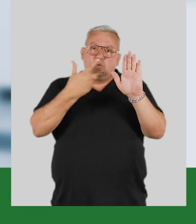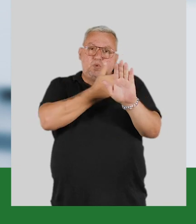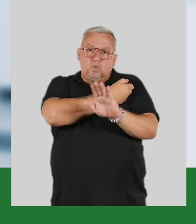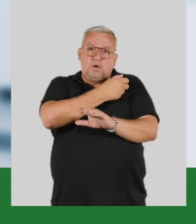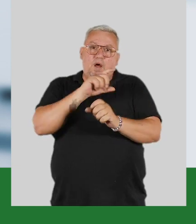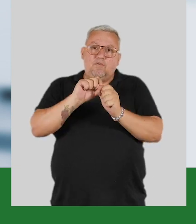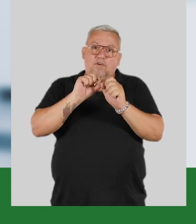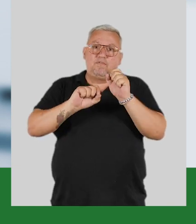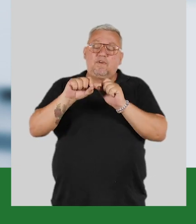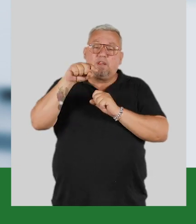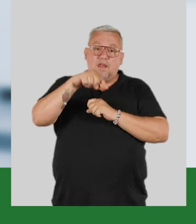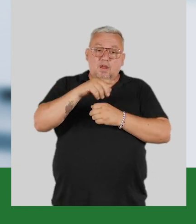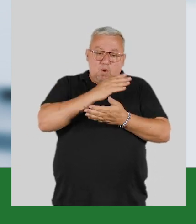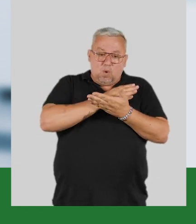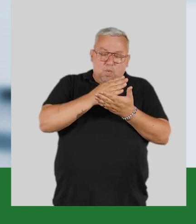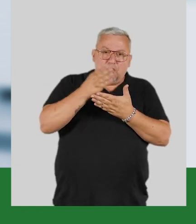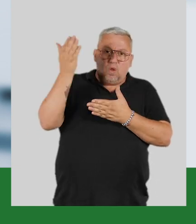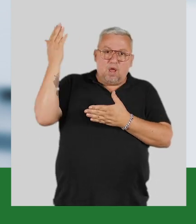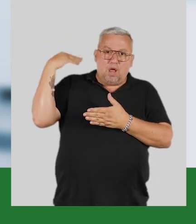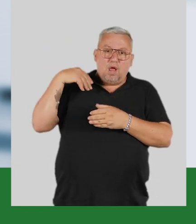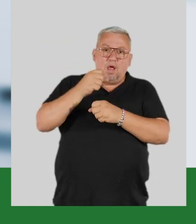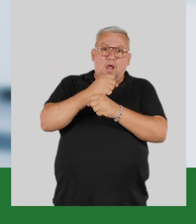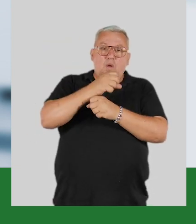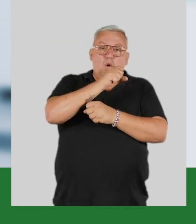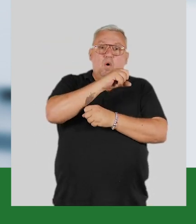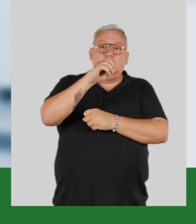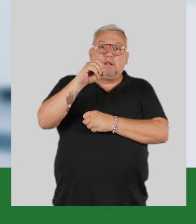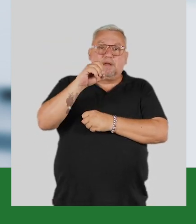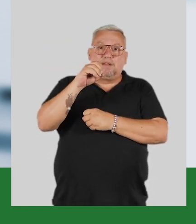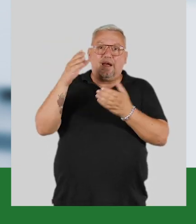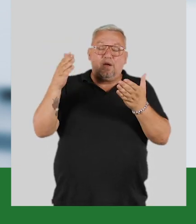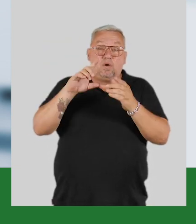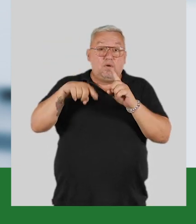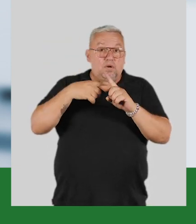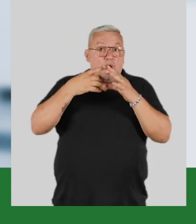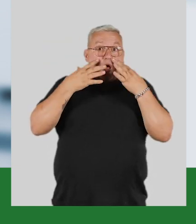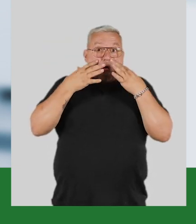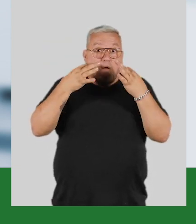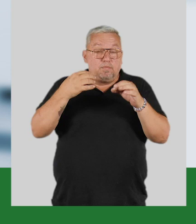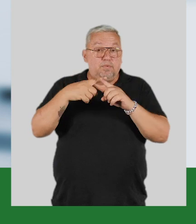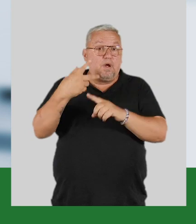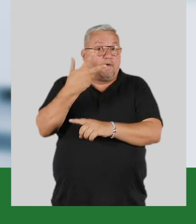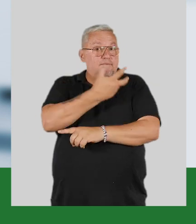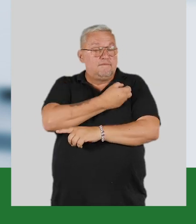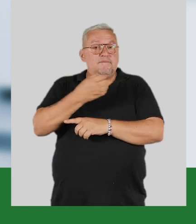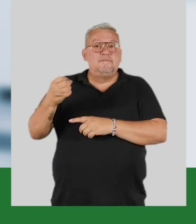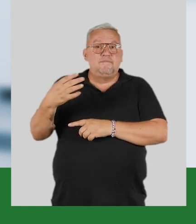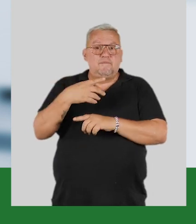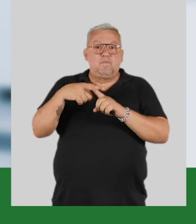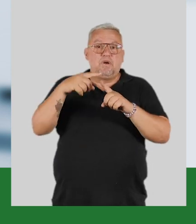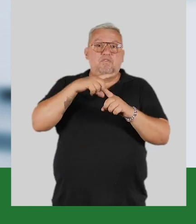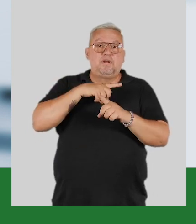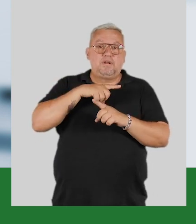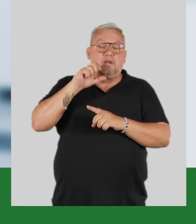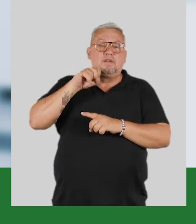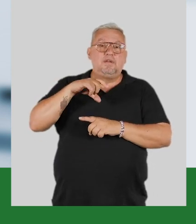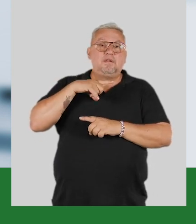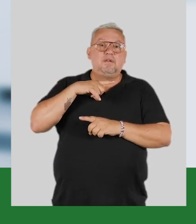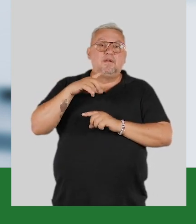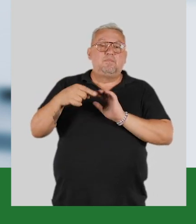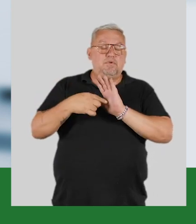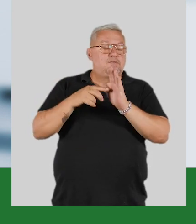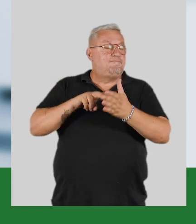isso desde os anos 80. Nós agora precisamos apenas ficar mais atentos por conta da vacina nova, mas já existe e está muito